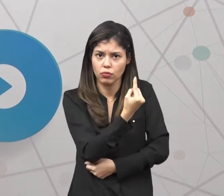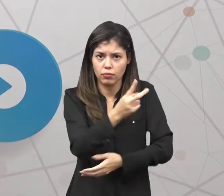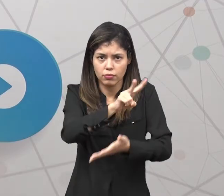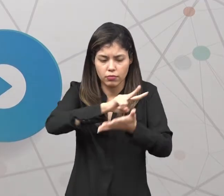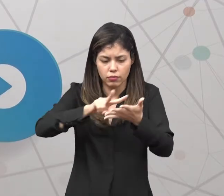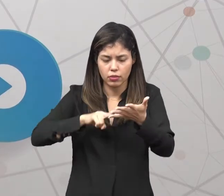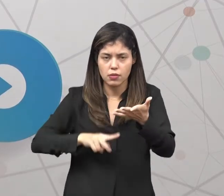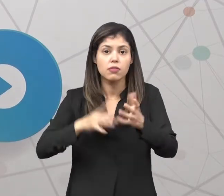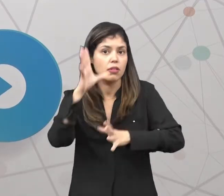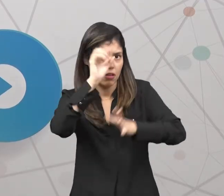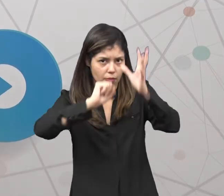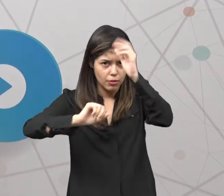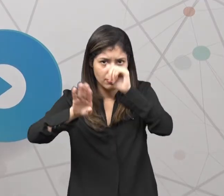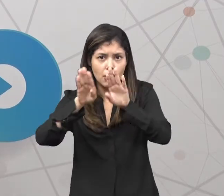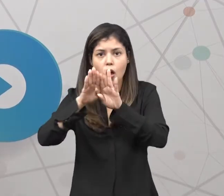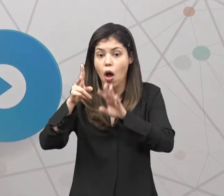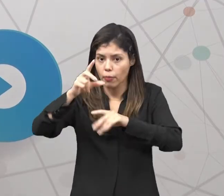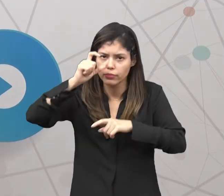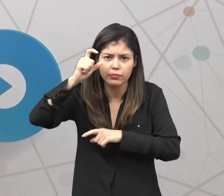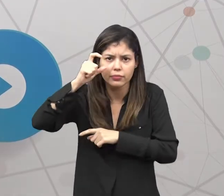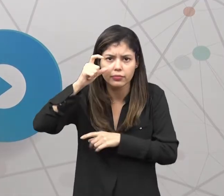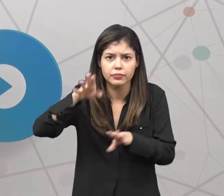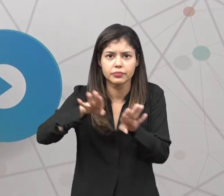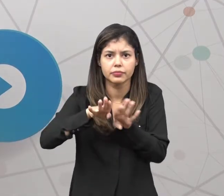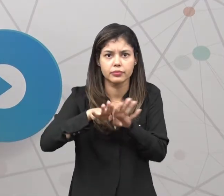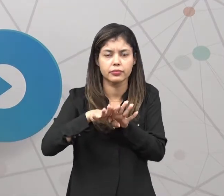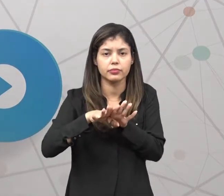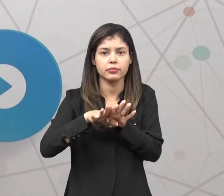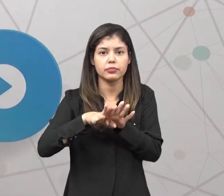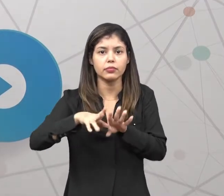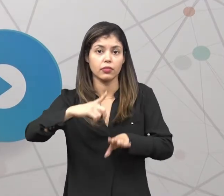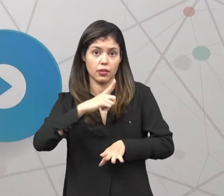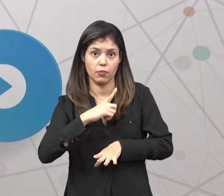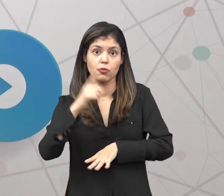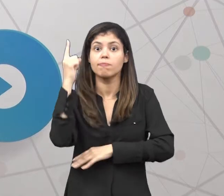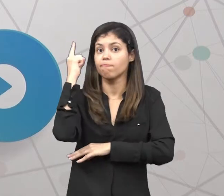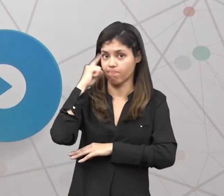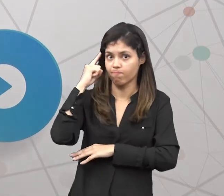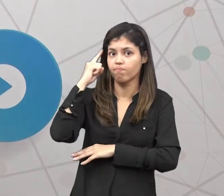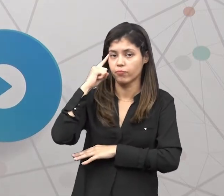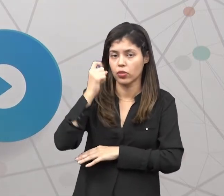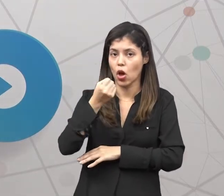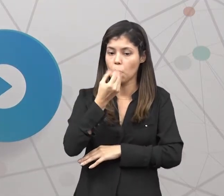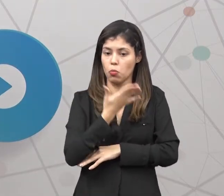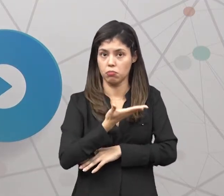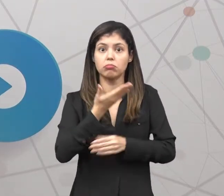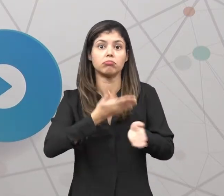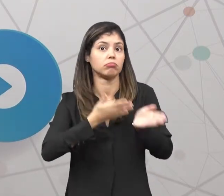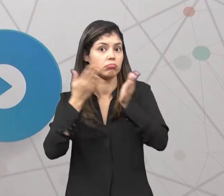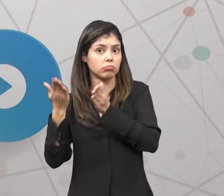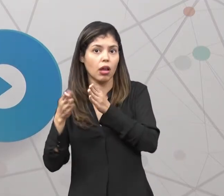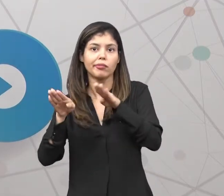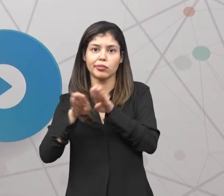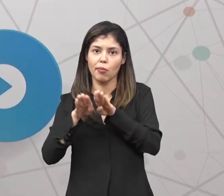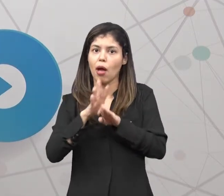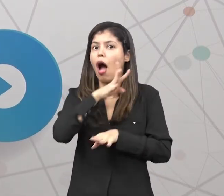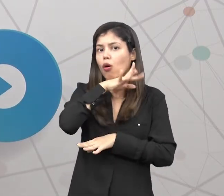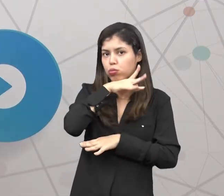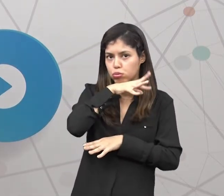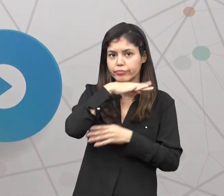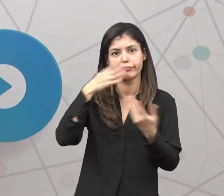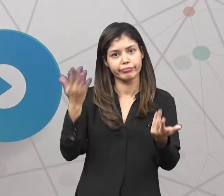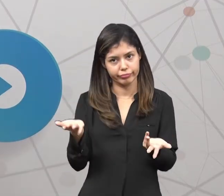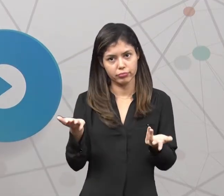nós aprendemos, tudo que nós observamos, nós temos que pensar que tem um lado bom e o lado ruim. E você vai aprender o